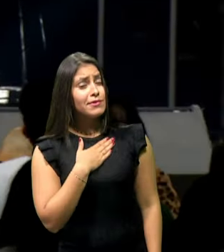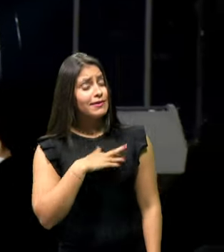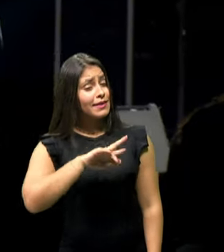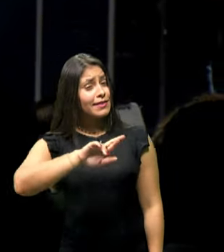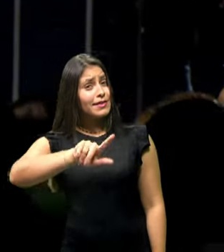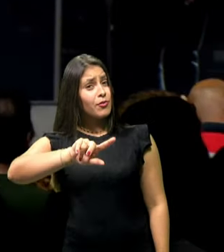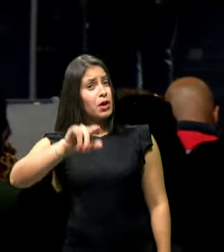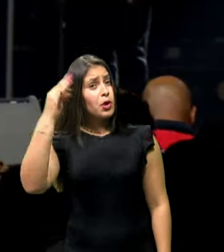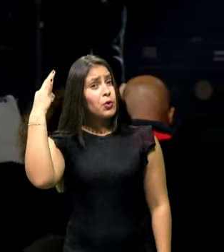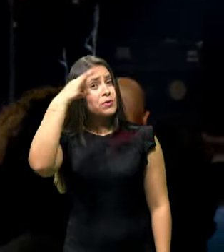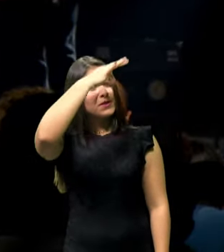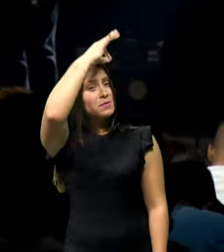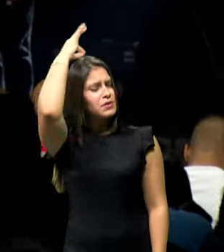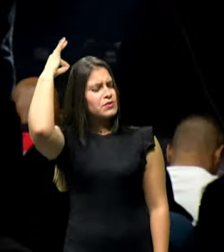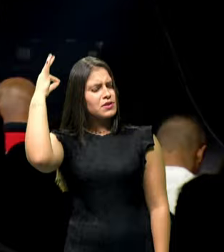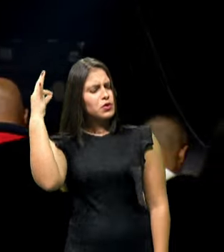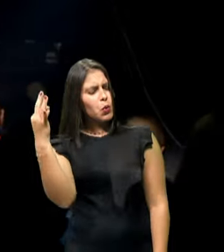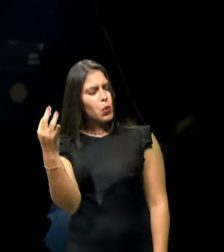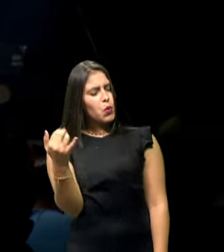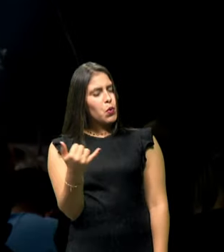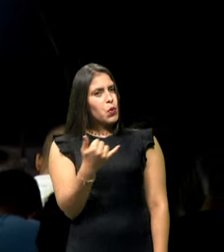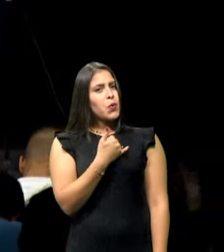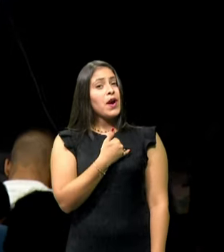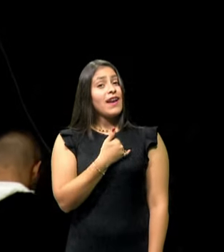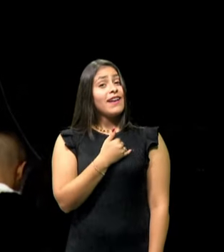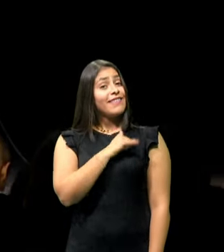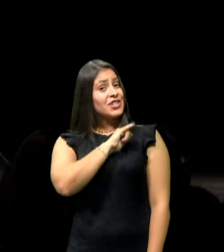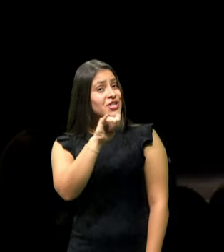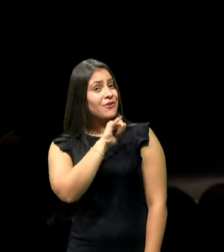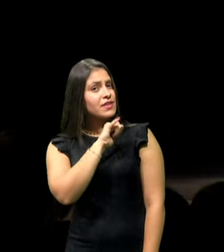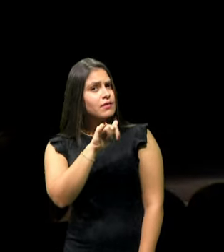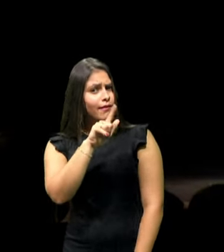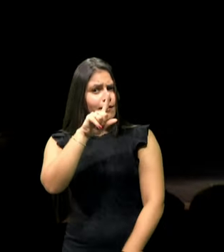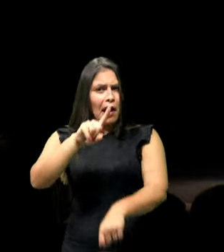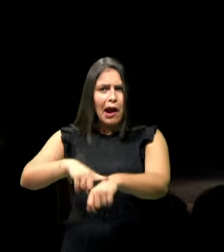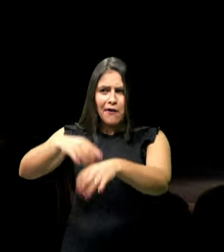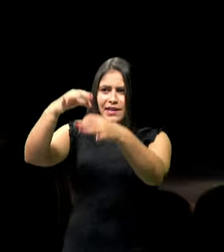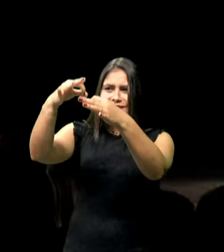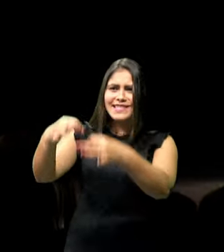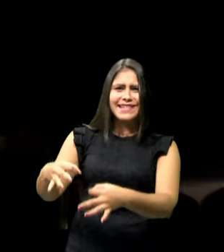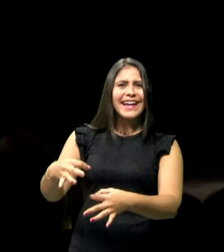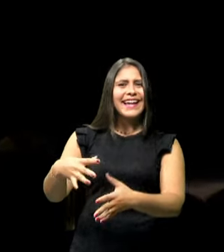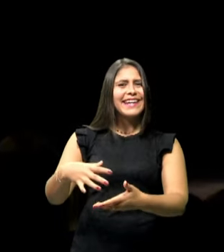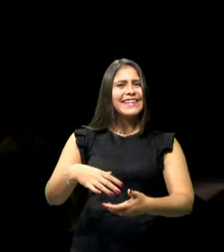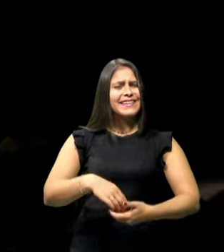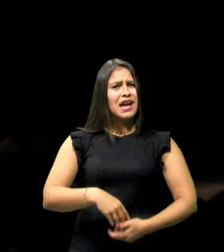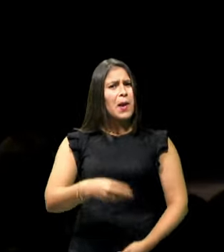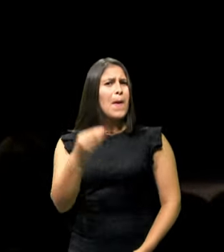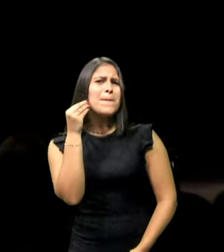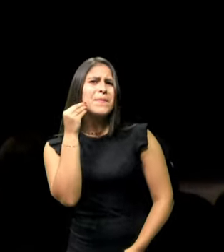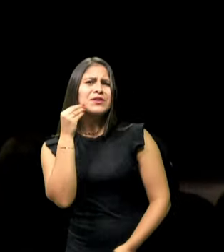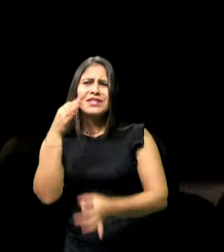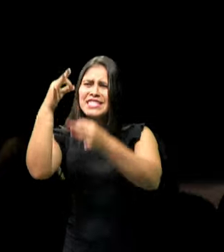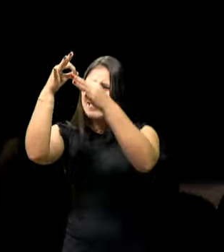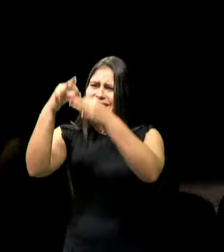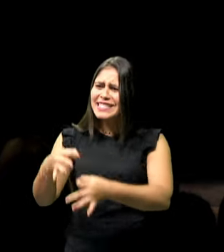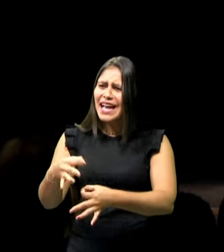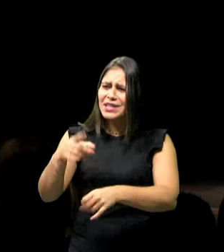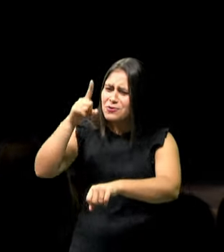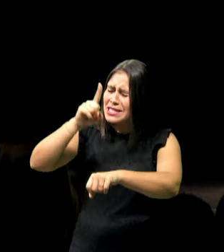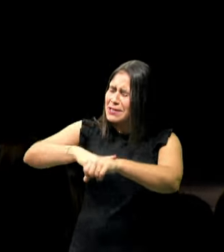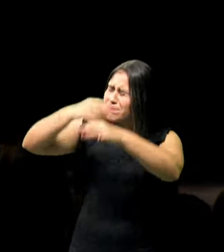o Espírito Santo que está falando com você. Hoje é o dia, a hora é essa. Essa é a oportunidade, esse é o